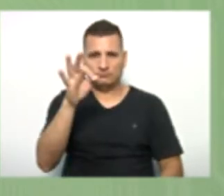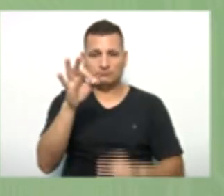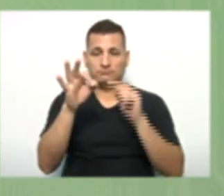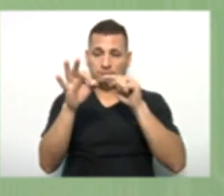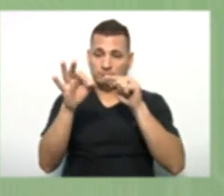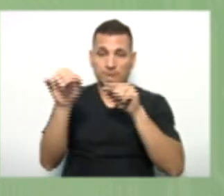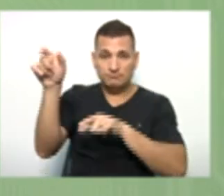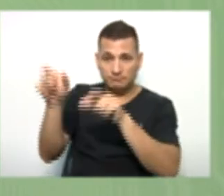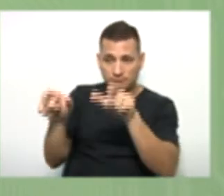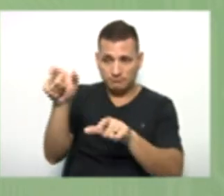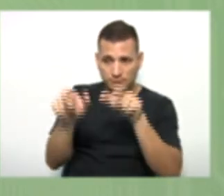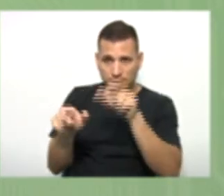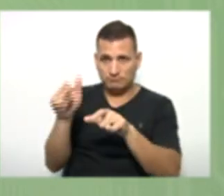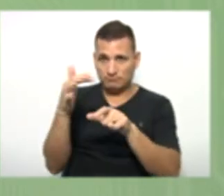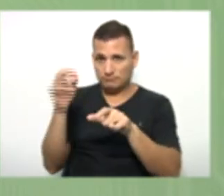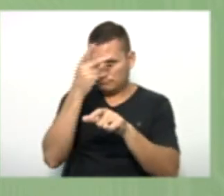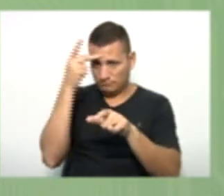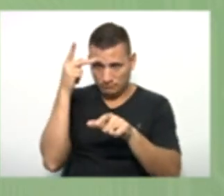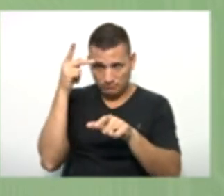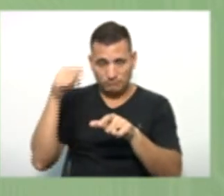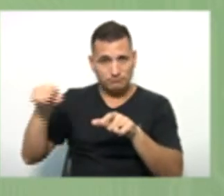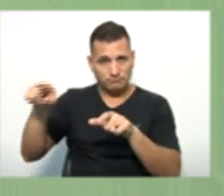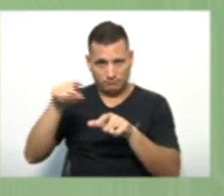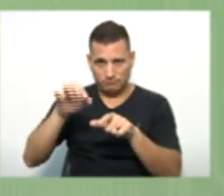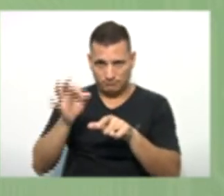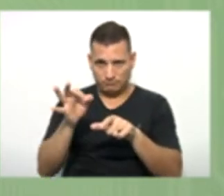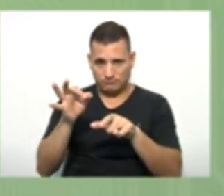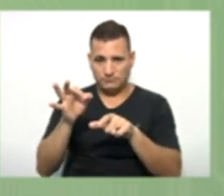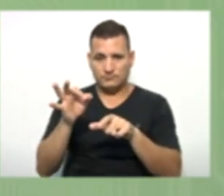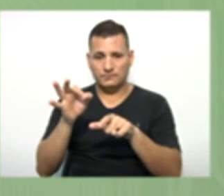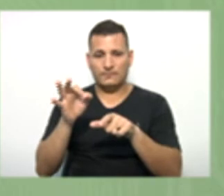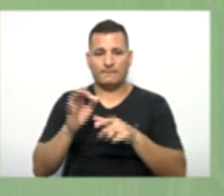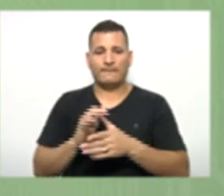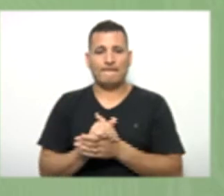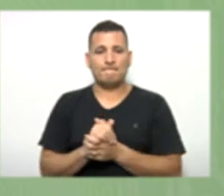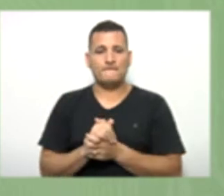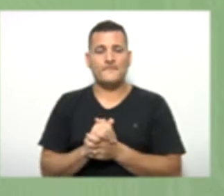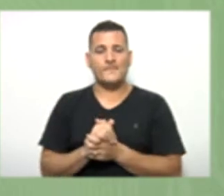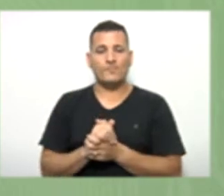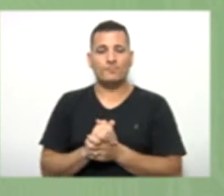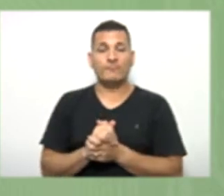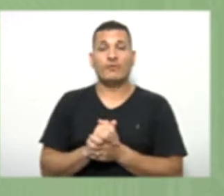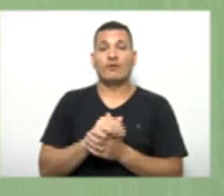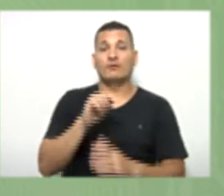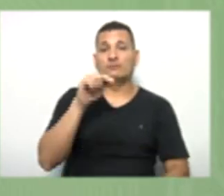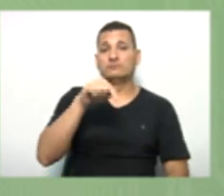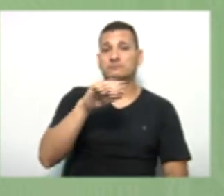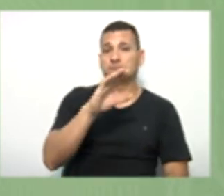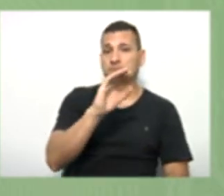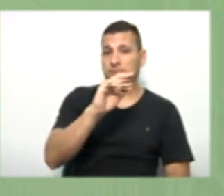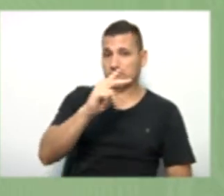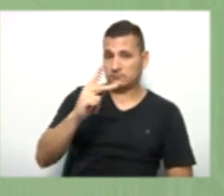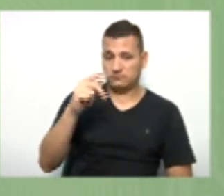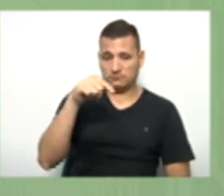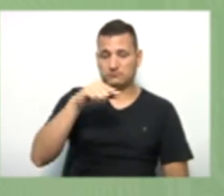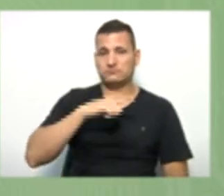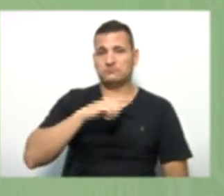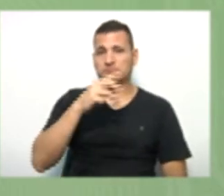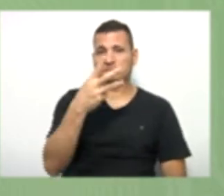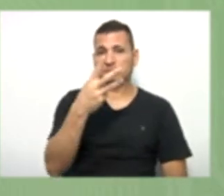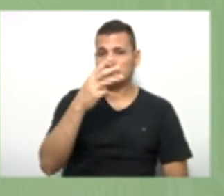associados participaram da produção de bens. Então, a associação tem 30, perdão, a cooperativa tem 30 cooperados,